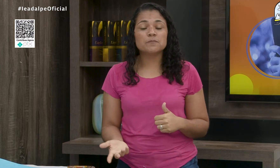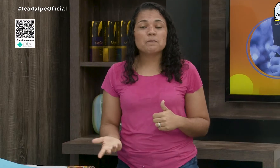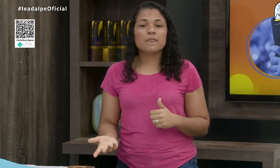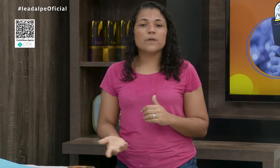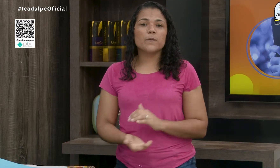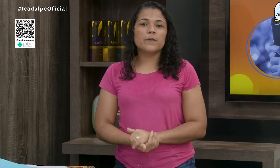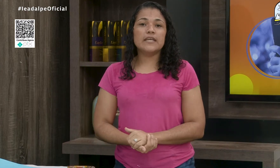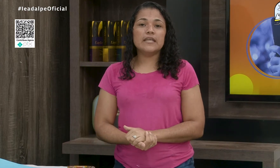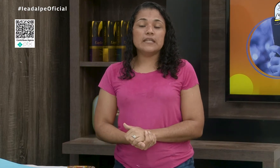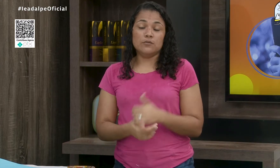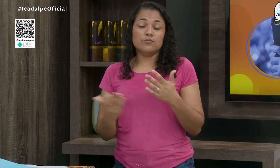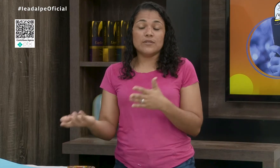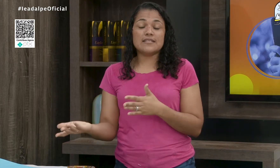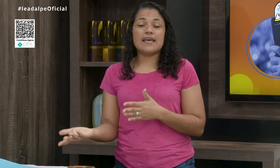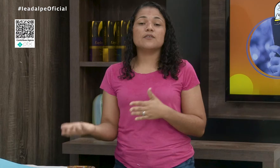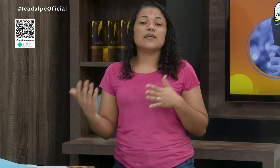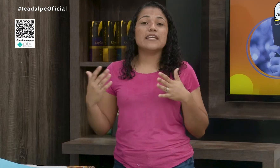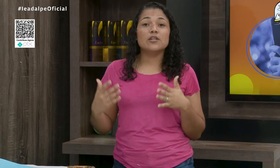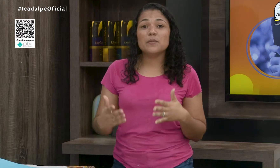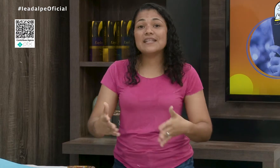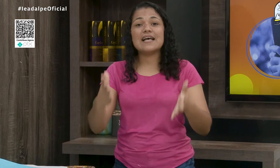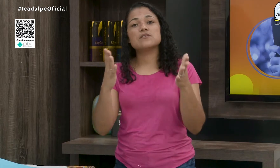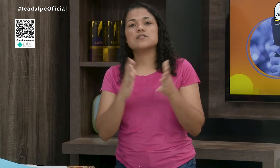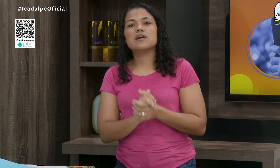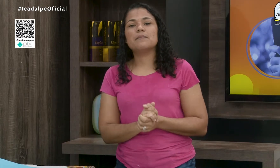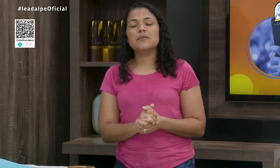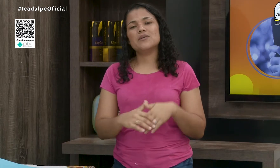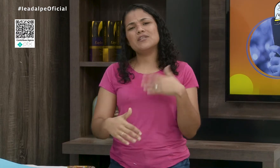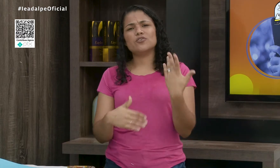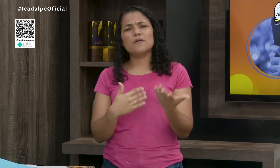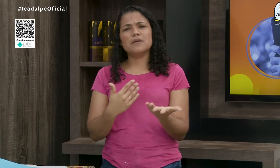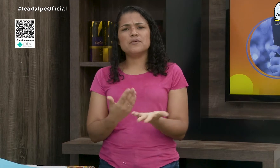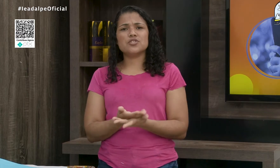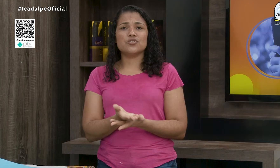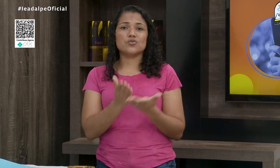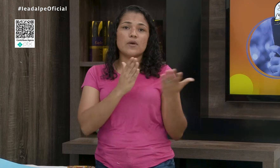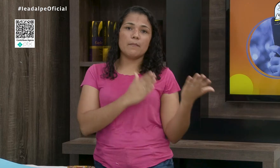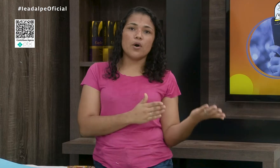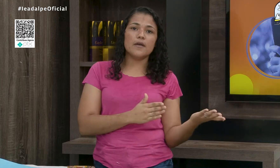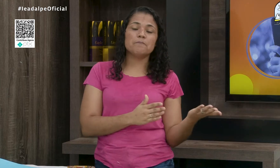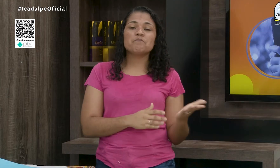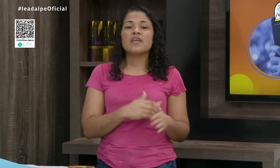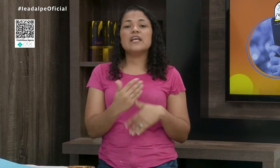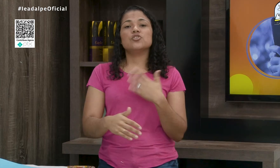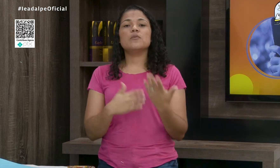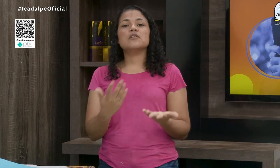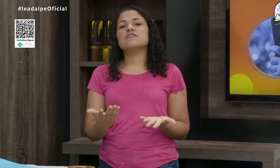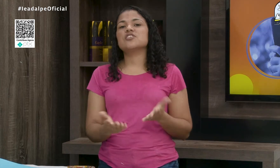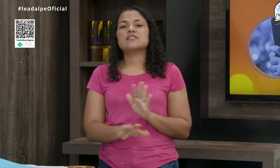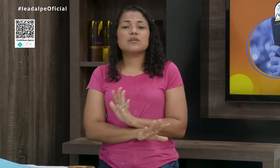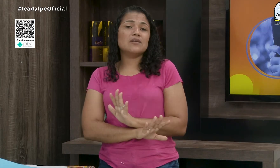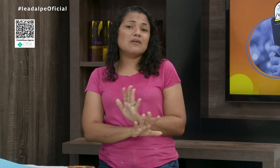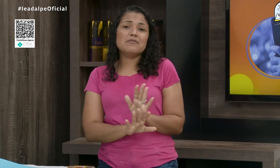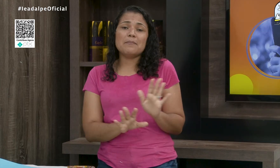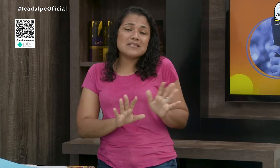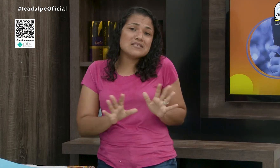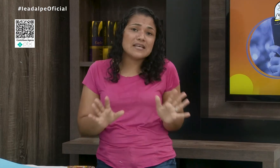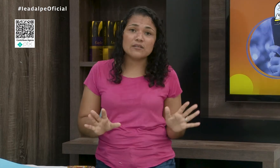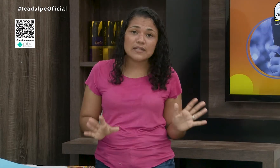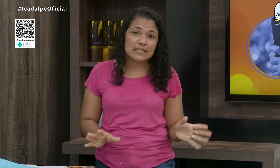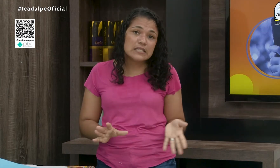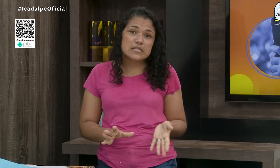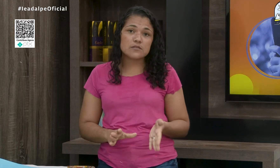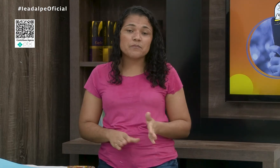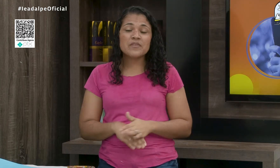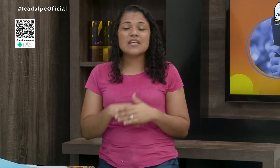frio no deserto, né, e que iluminasse o seu caminho. Então, entrou, depois que Josué morre, entrou uma nova geração que não havia